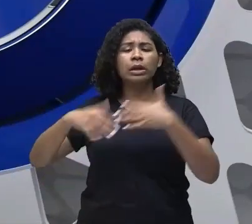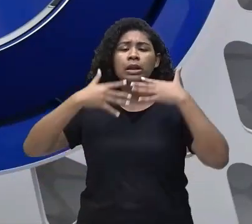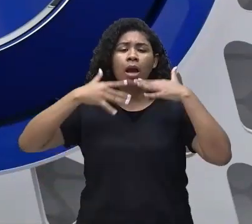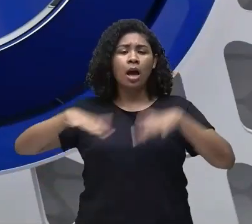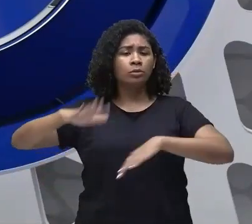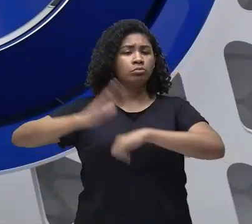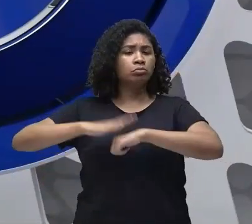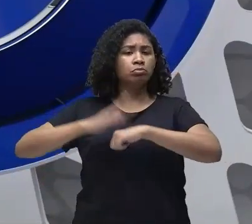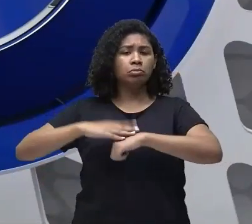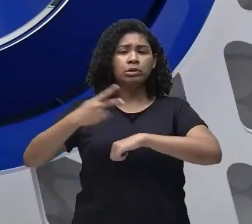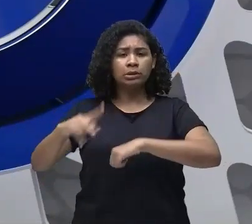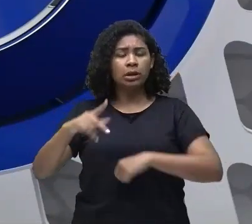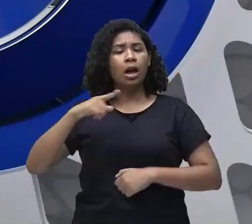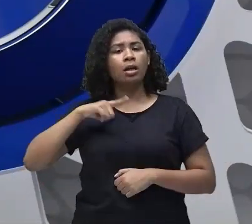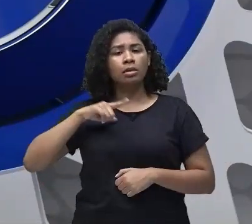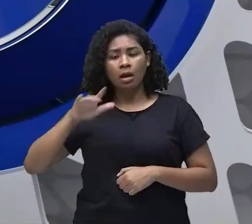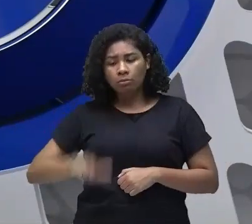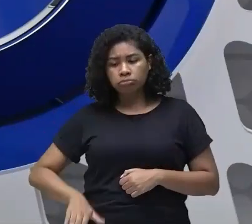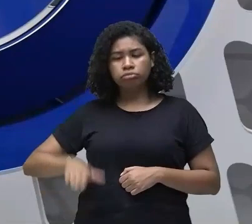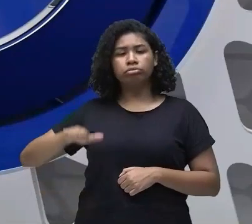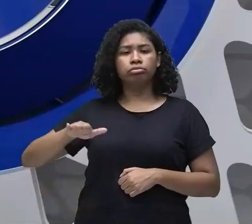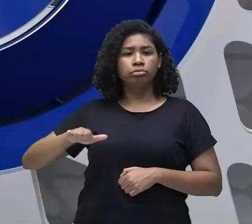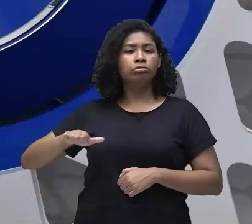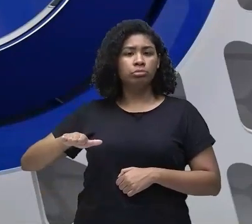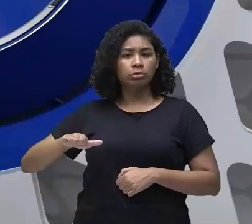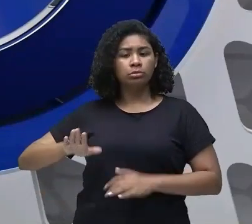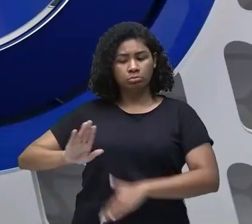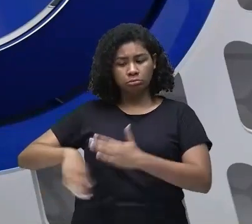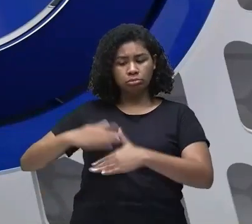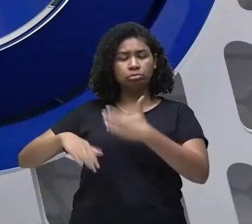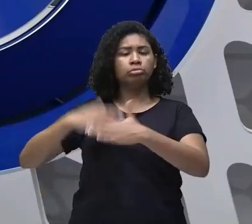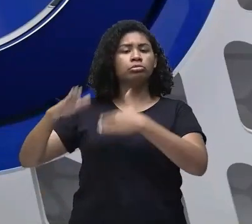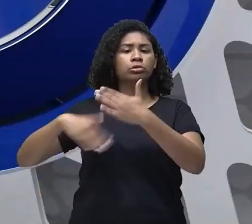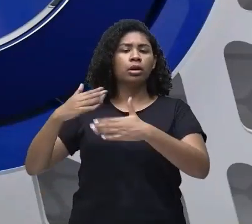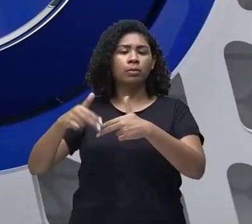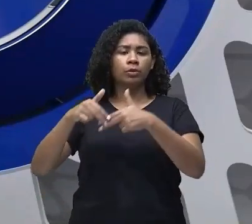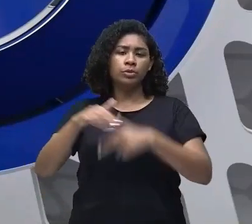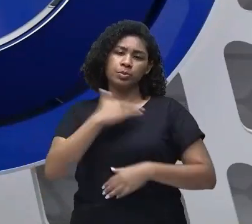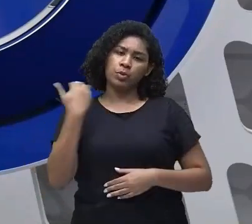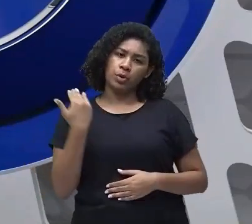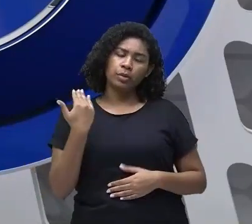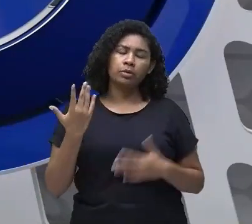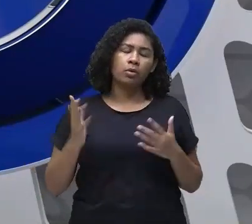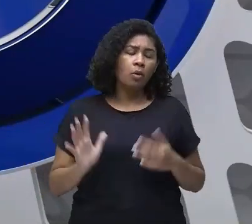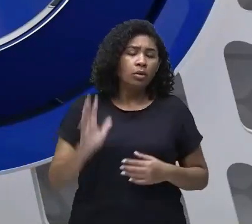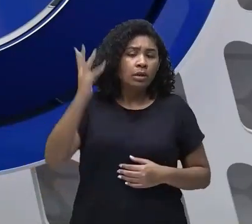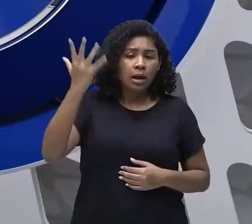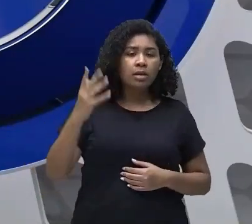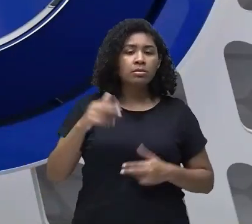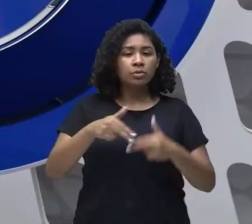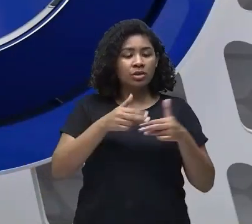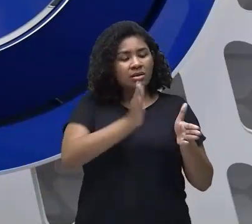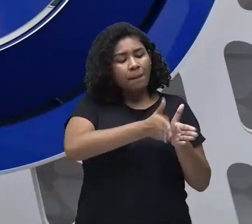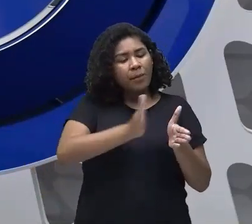né? Nasceu, cresceu, se desenvolveu e morreu. Então, nesse processo, também precisa ali, quando o animal